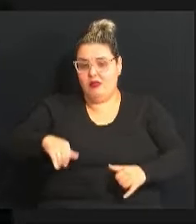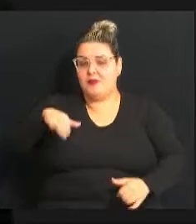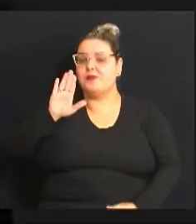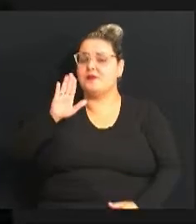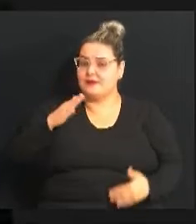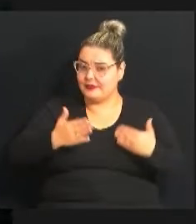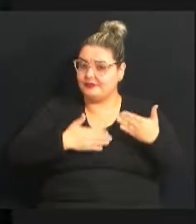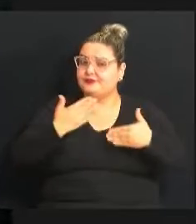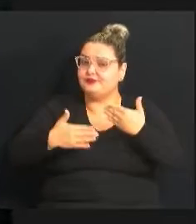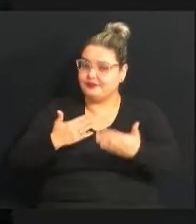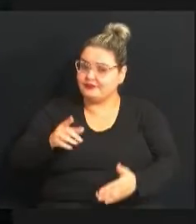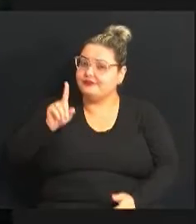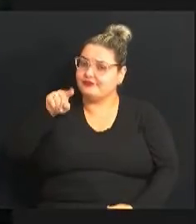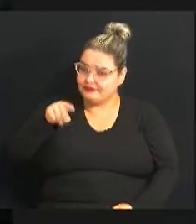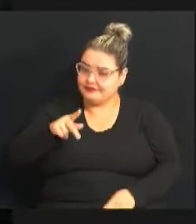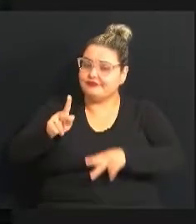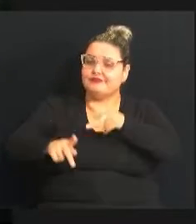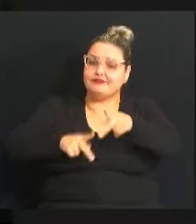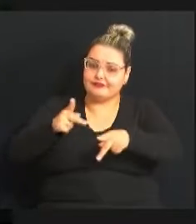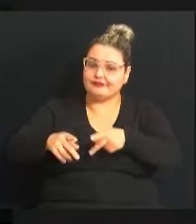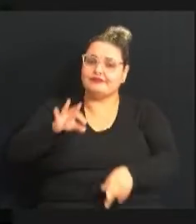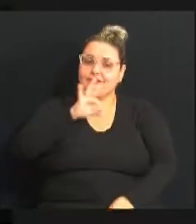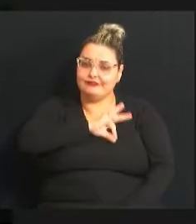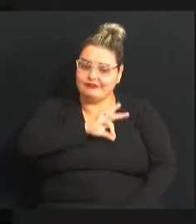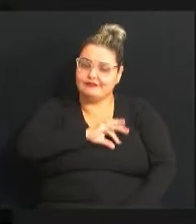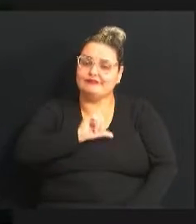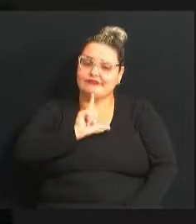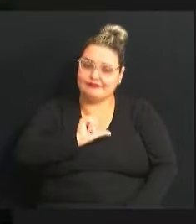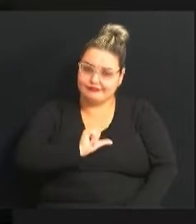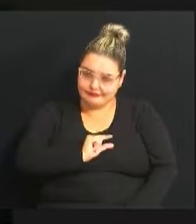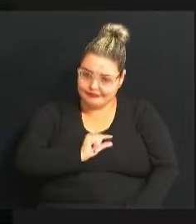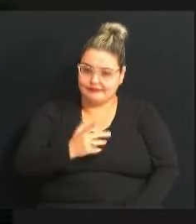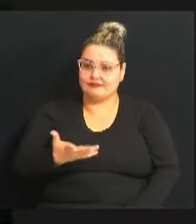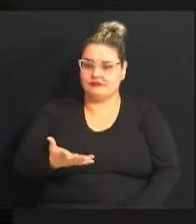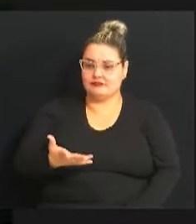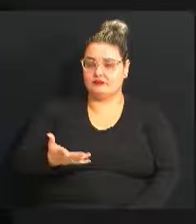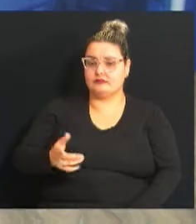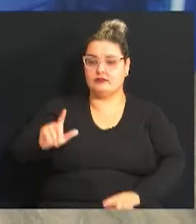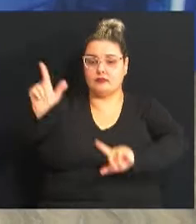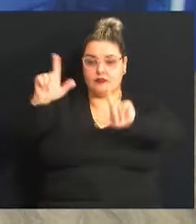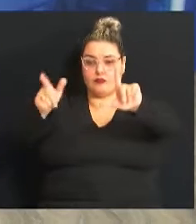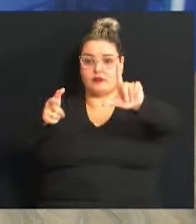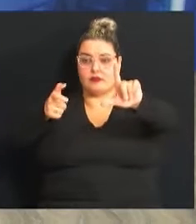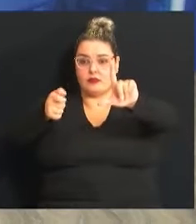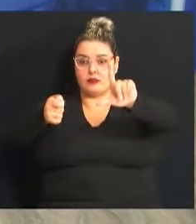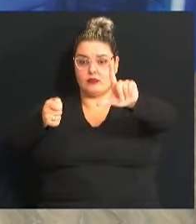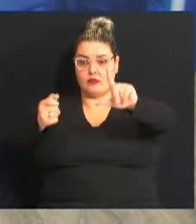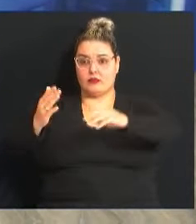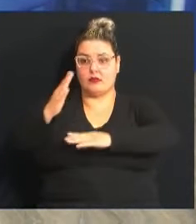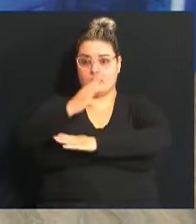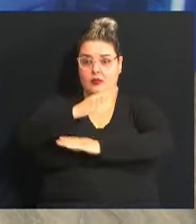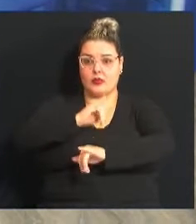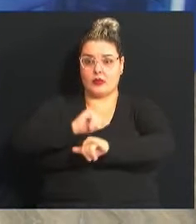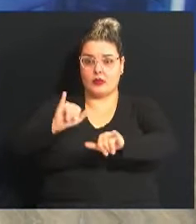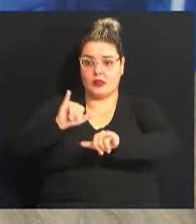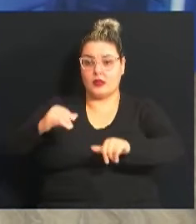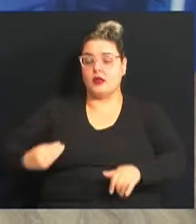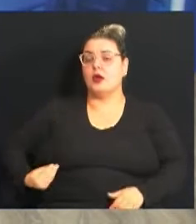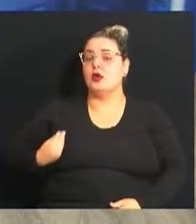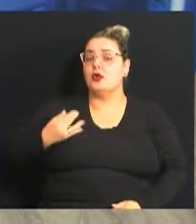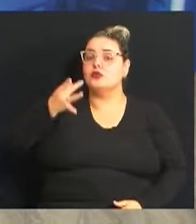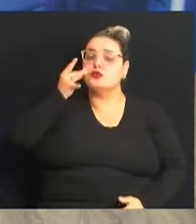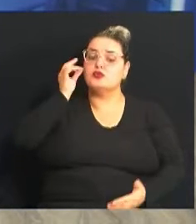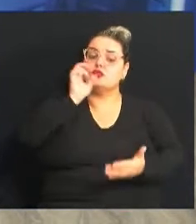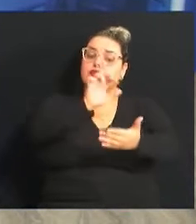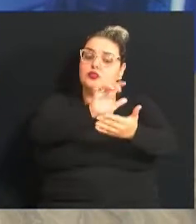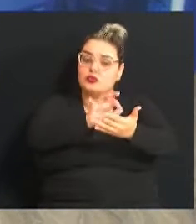todo, é a população de renda mais baixa. Quem ligou agora na TV Câmara Campinas, a gente está na ponta do lápis